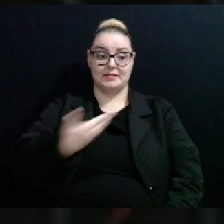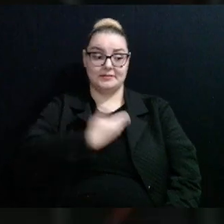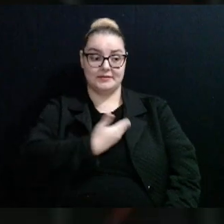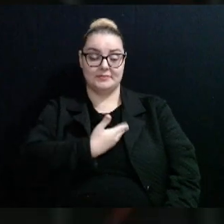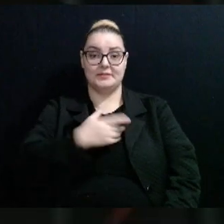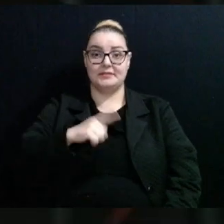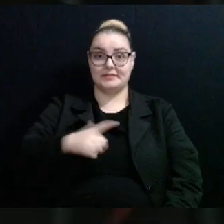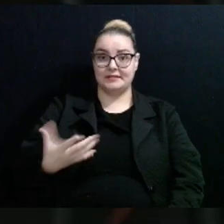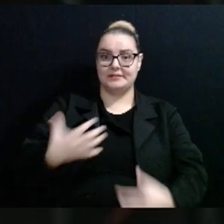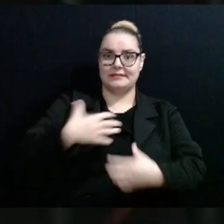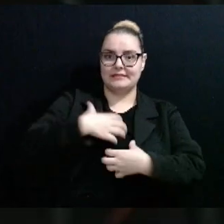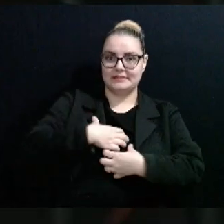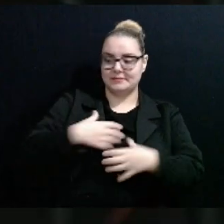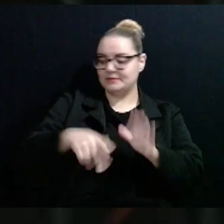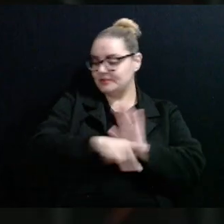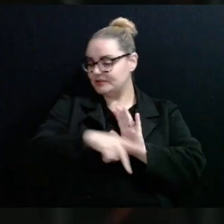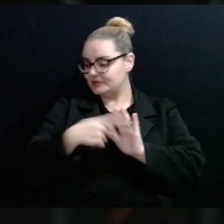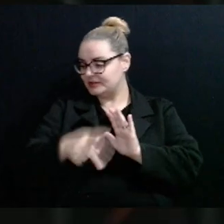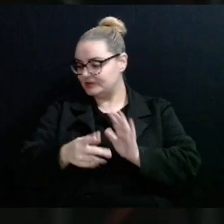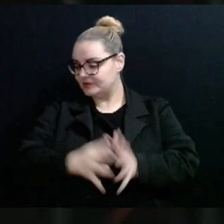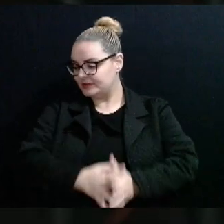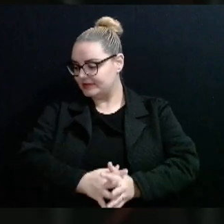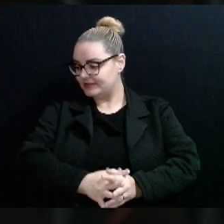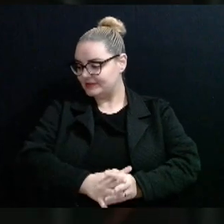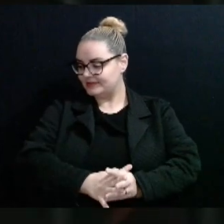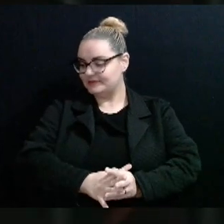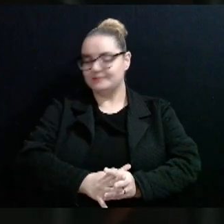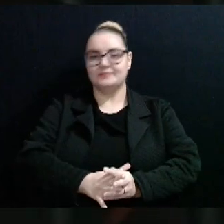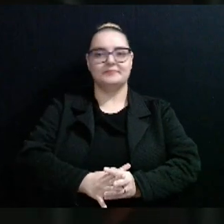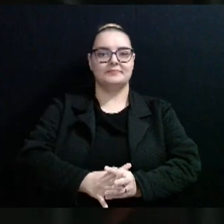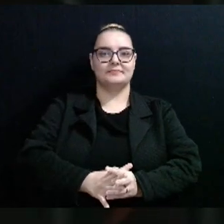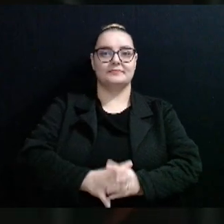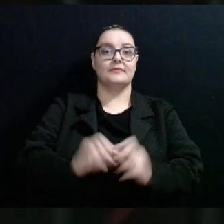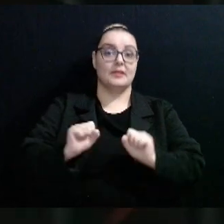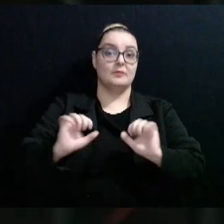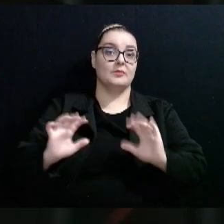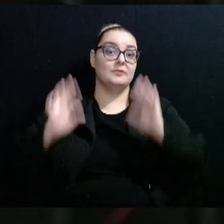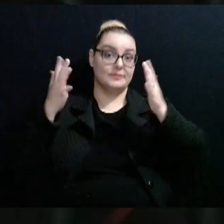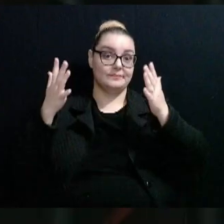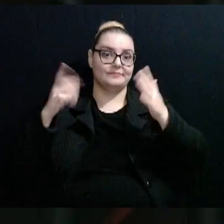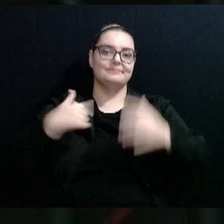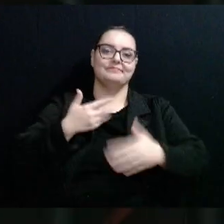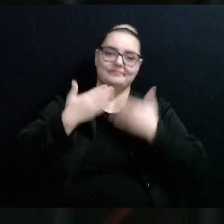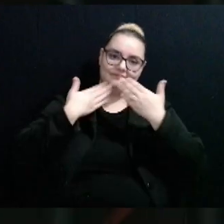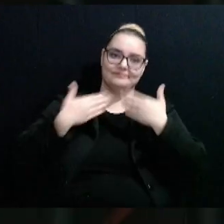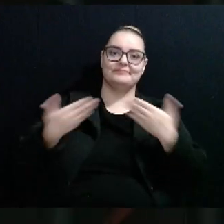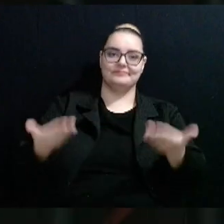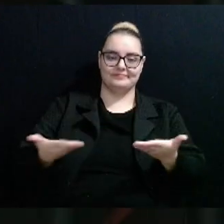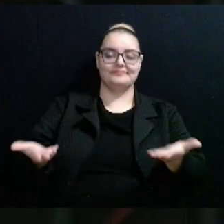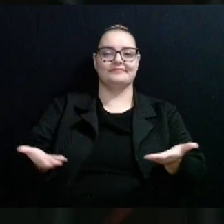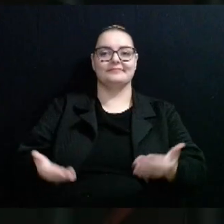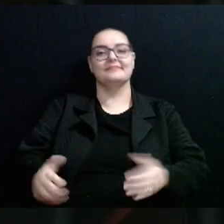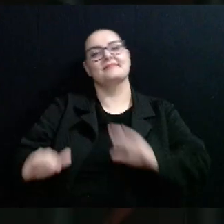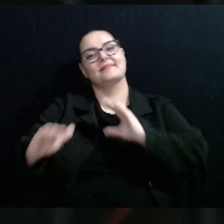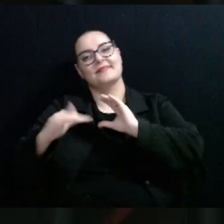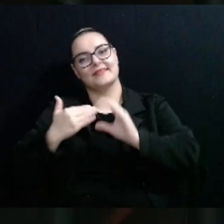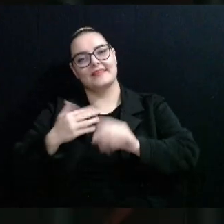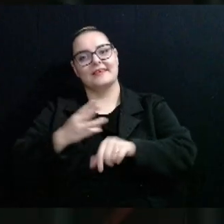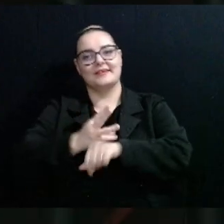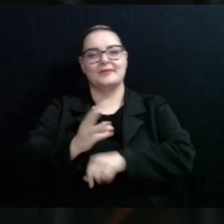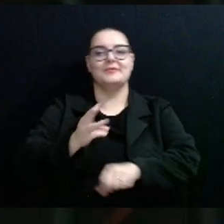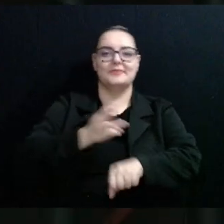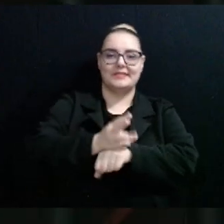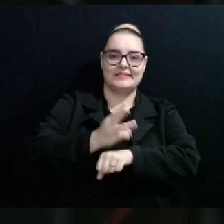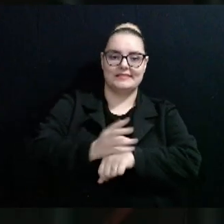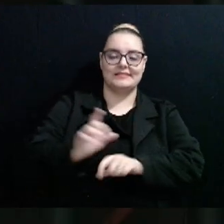de pertencimento e possam comemorar? A gente vai falar sobre isso. Então, manda pra gente a sua mensagem, o WhatsApp já tá aqui na tela,